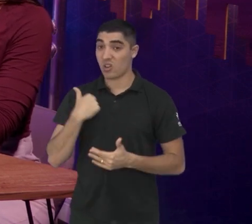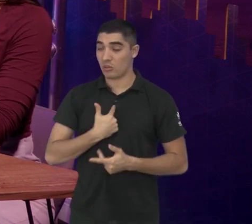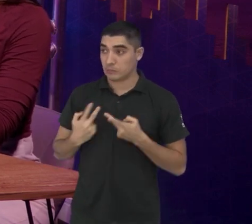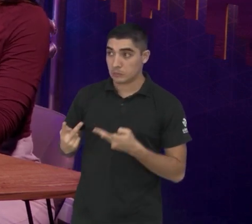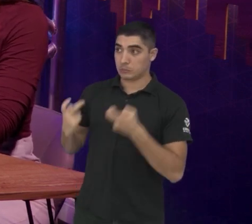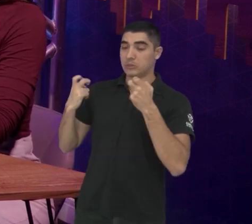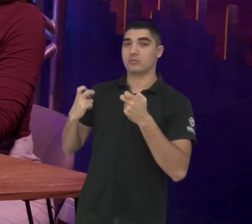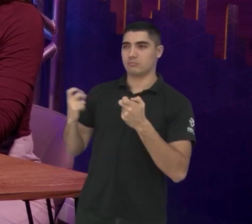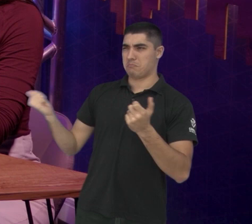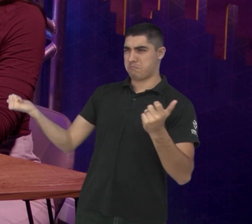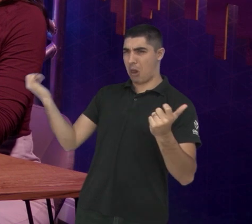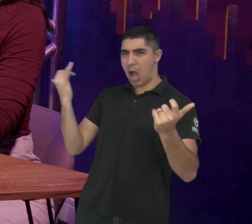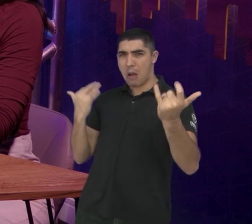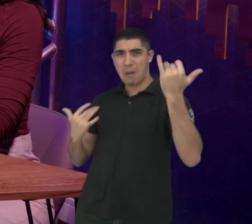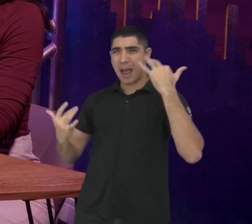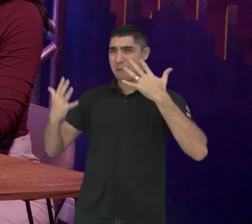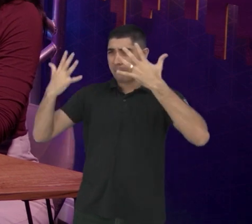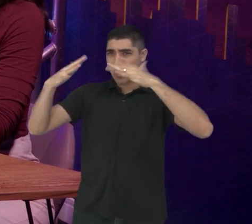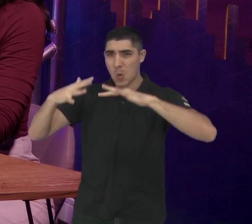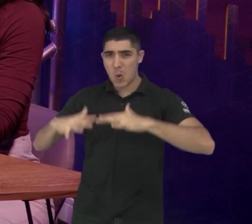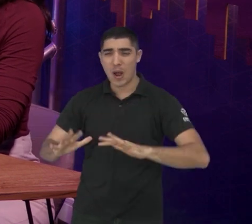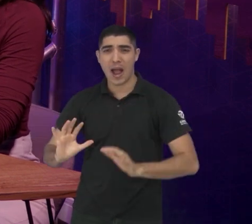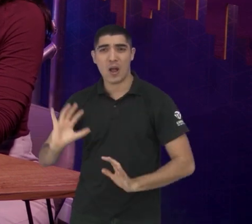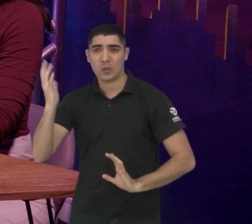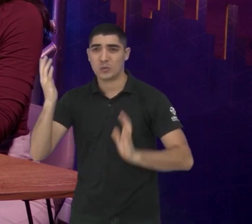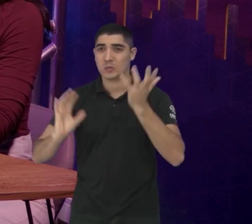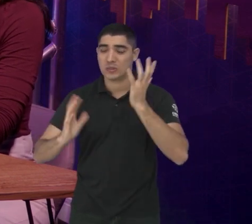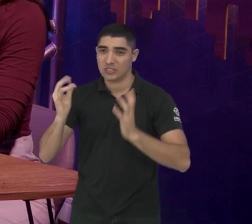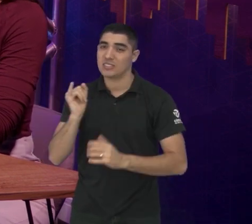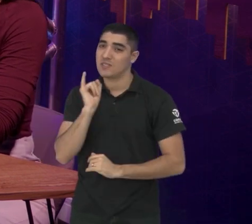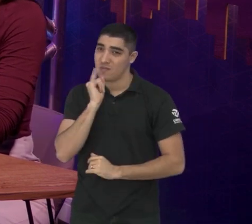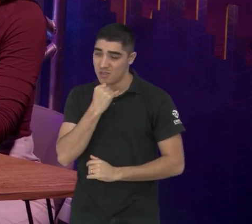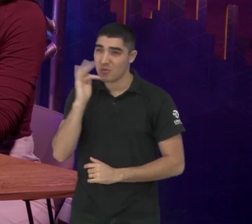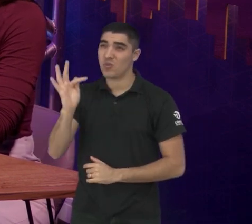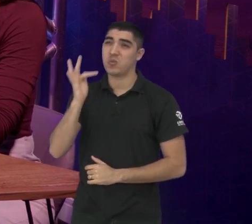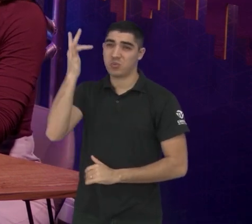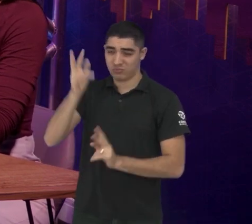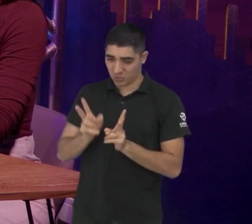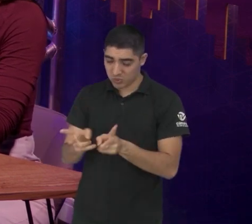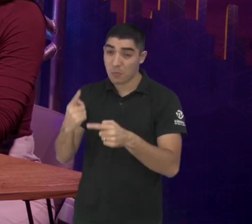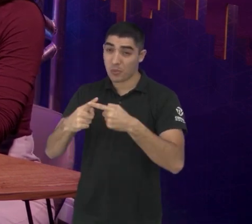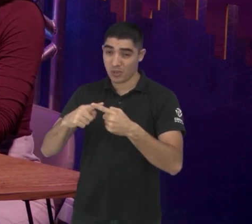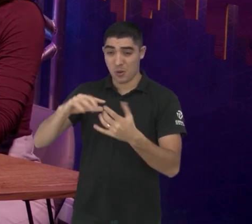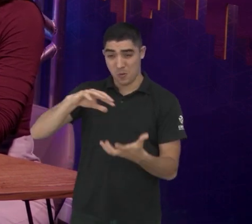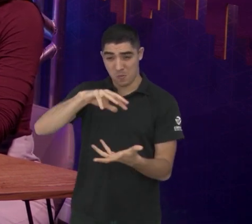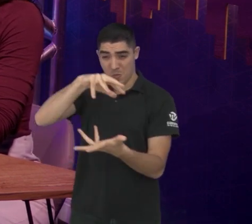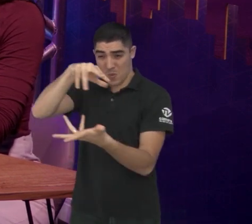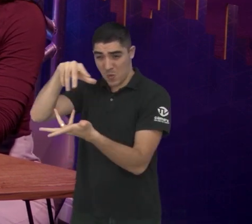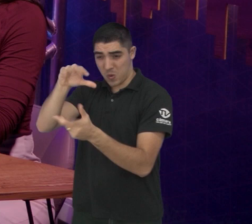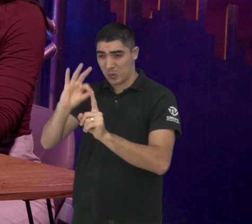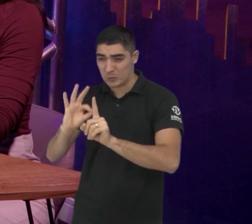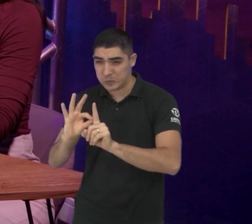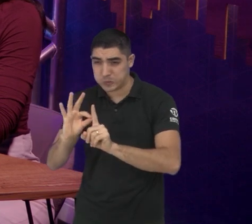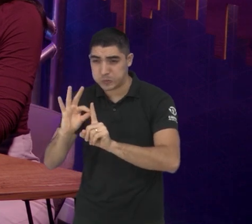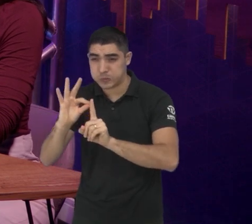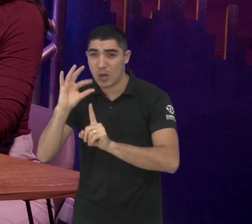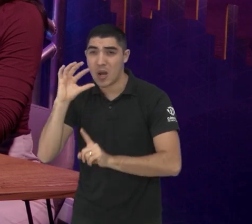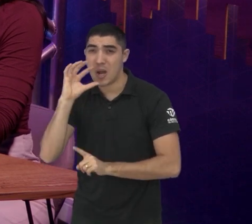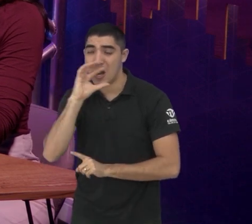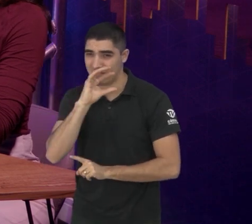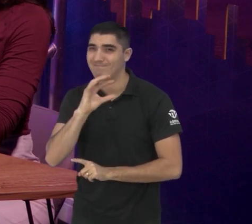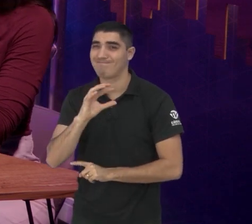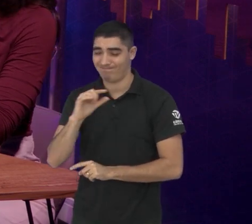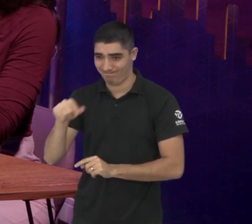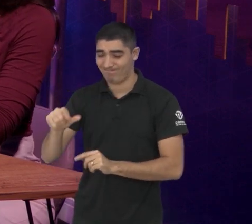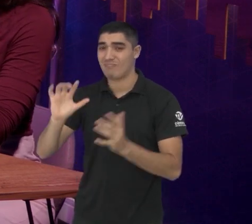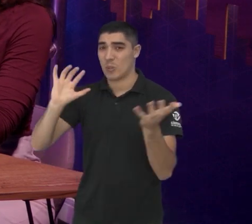com eventos climáticos cada vez mais extremos, né? Infelizmente é uma tendência, porque o aquecimento global, as mudanças climáticas